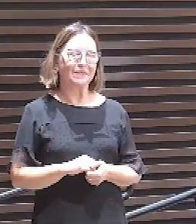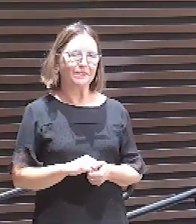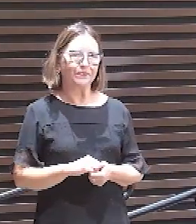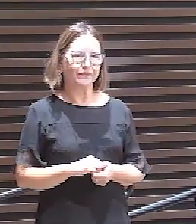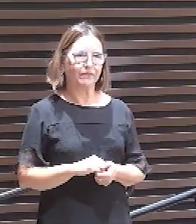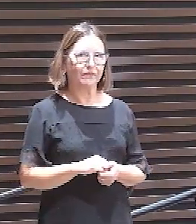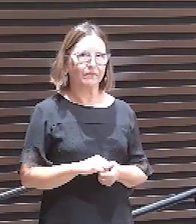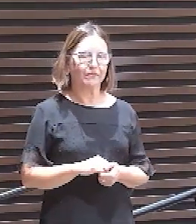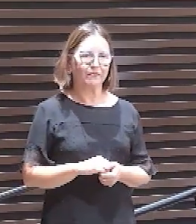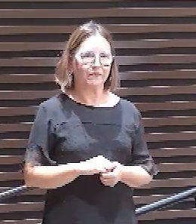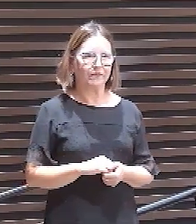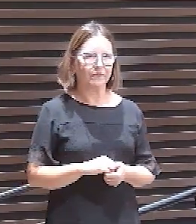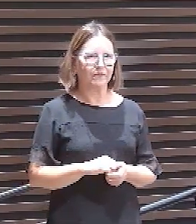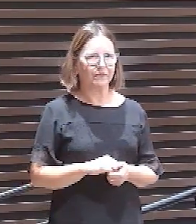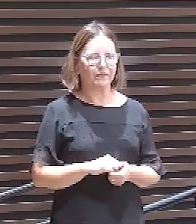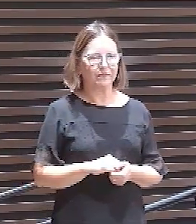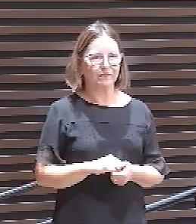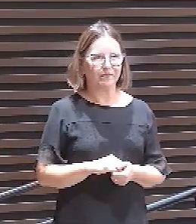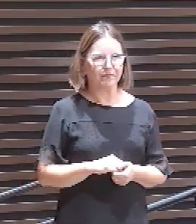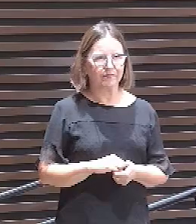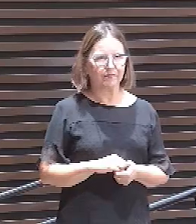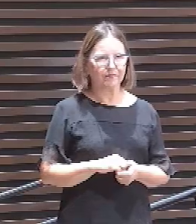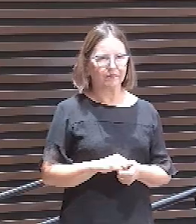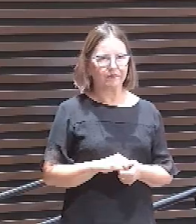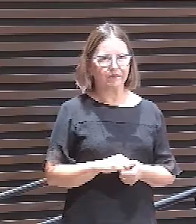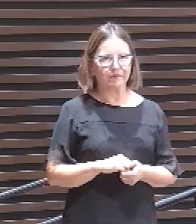Será que há alguma relação